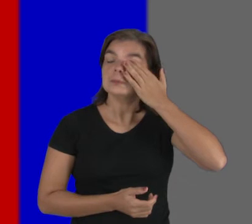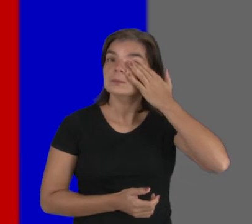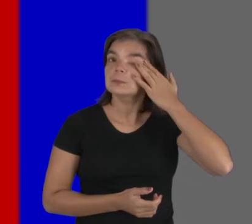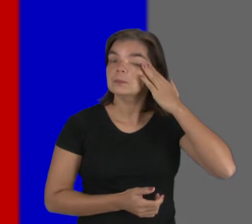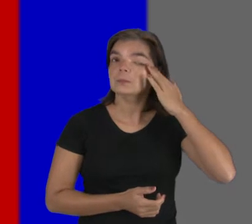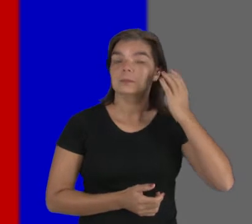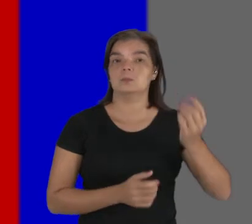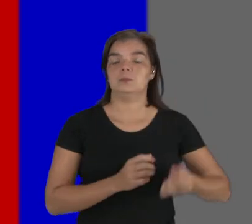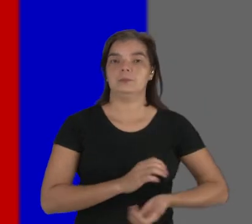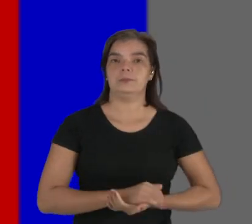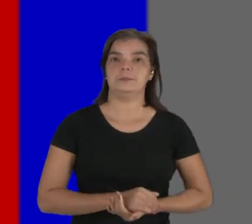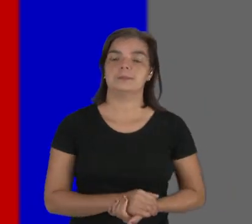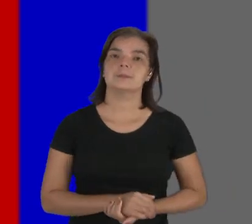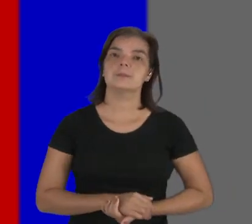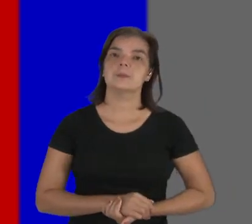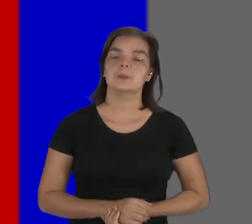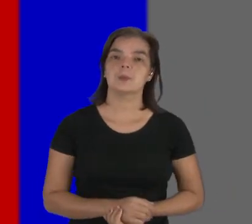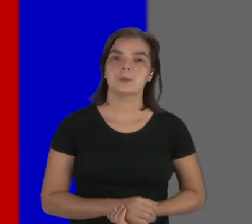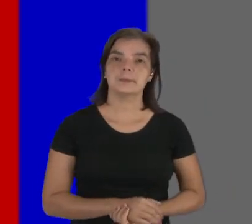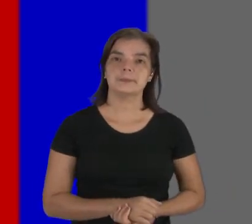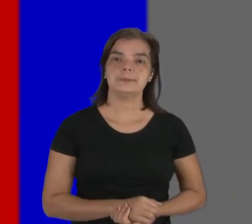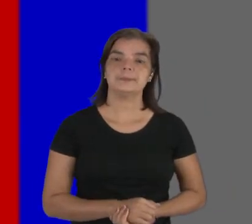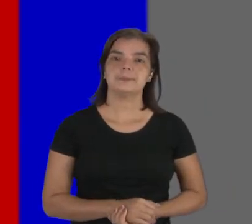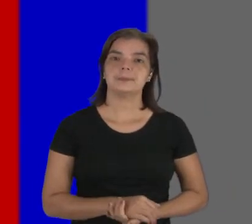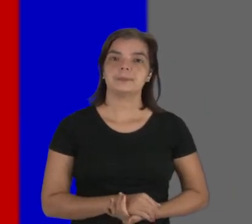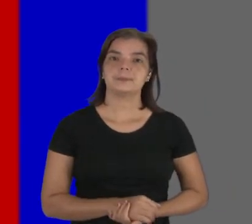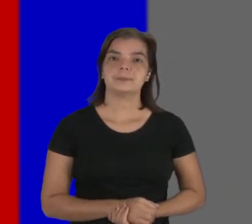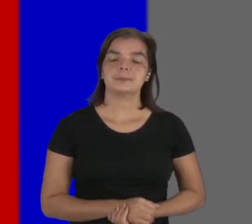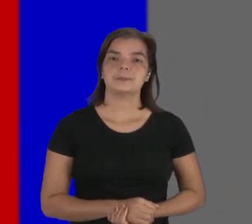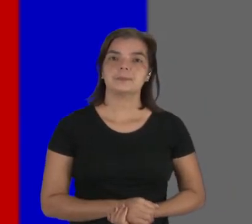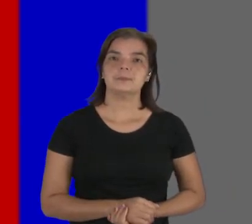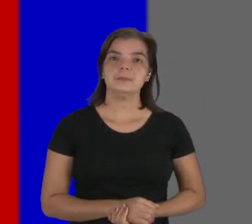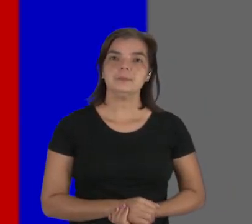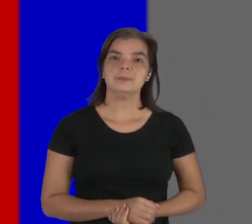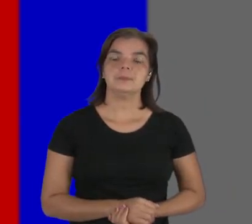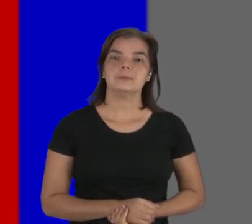Pode. Vamos em 5,